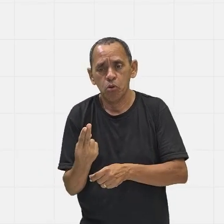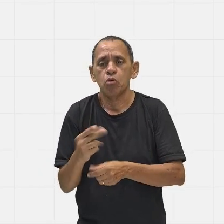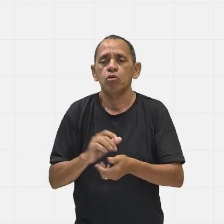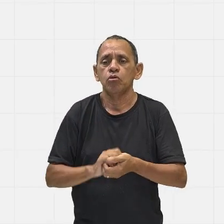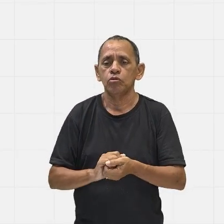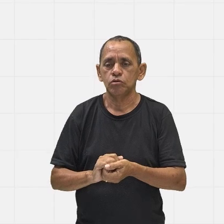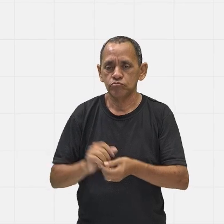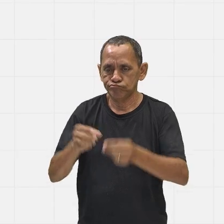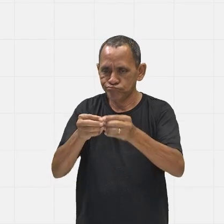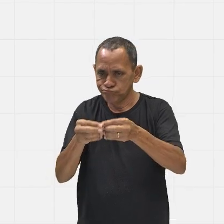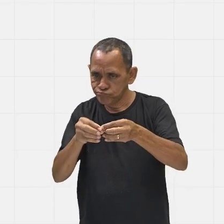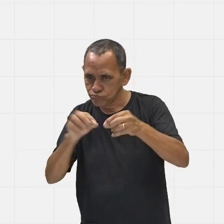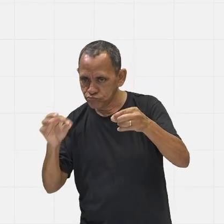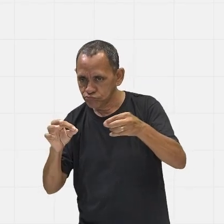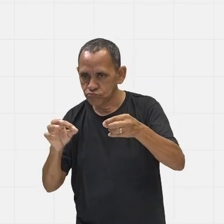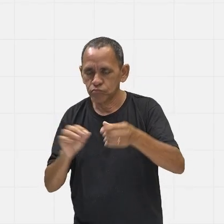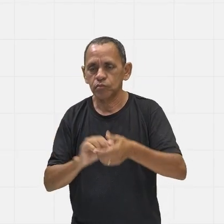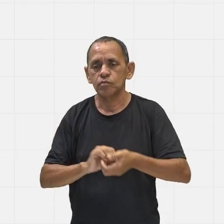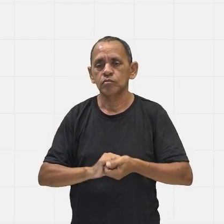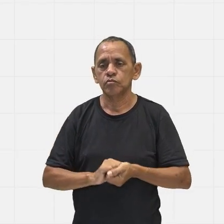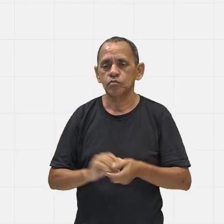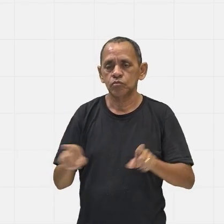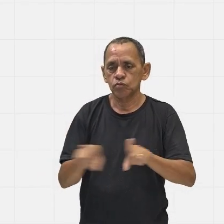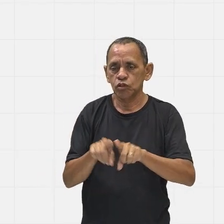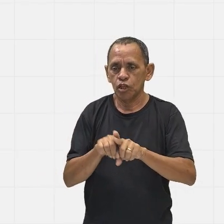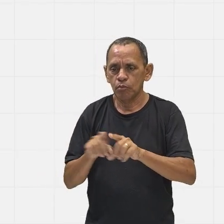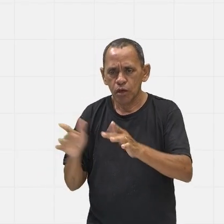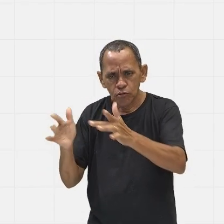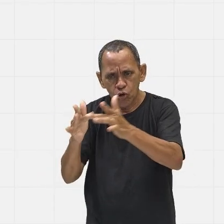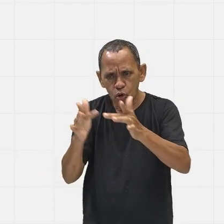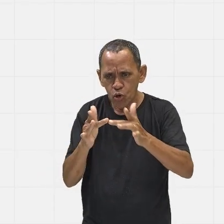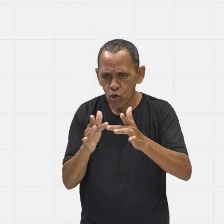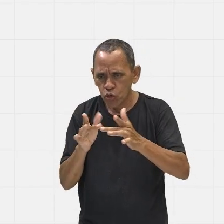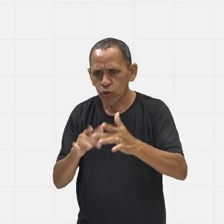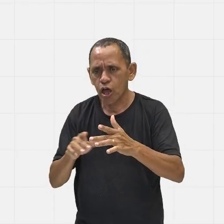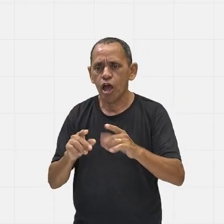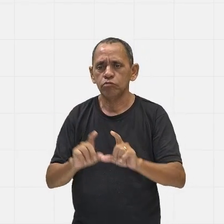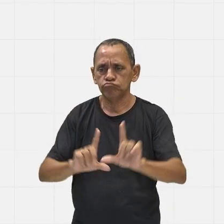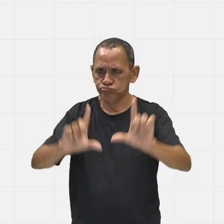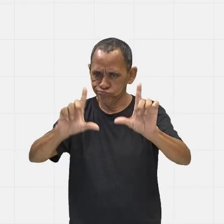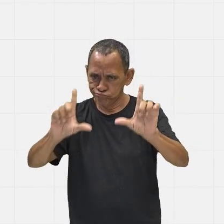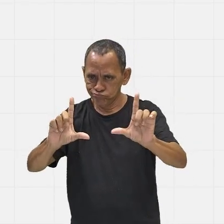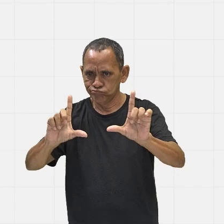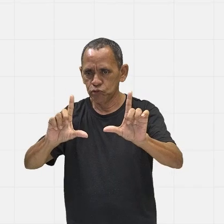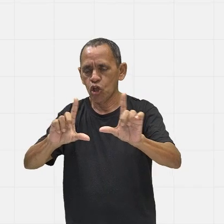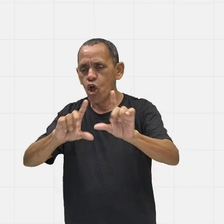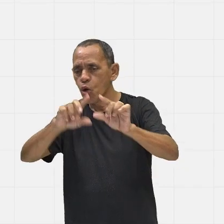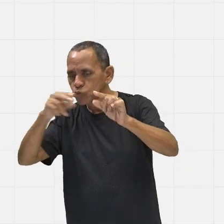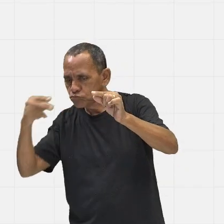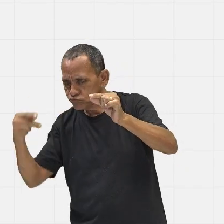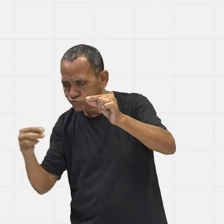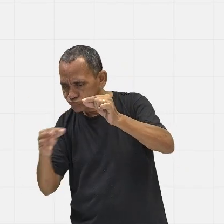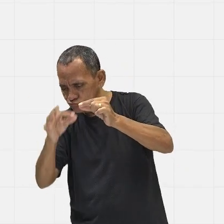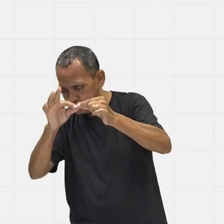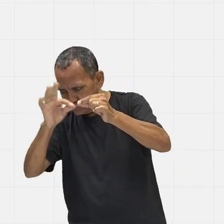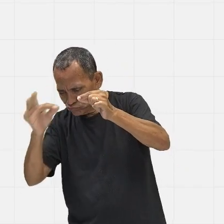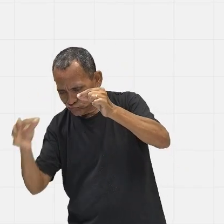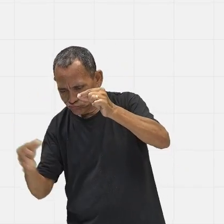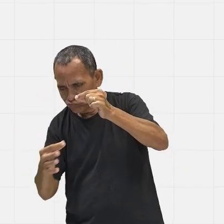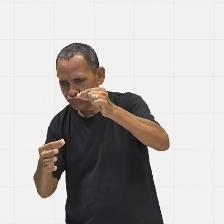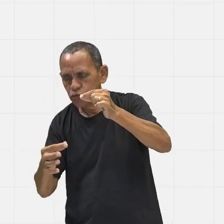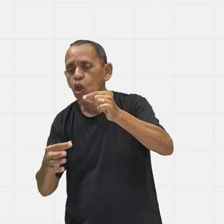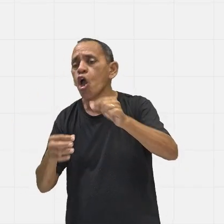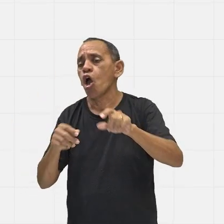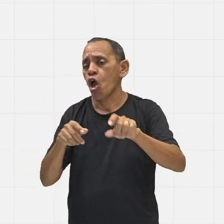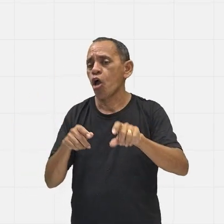Reconectar ou desconectar a webcam e conectar outra porta USB, como eu tinha dito. Testar a sua webcam em outra sala. Você pode ir na